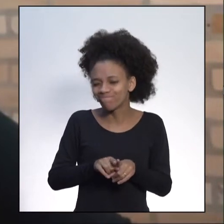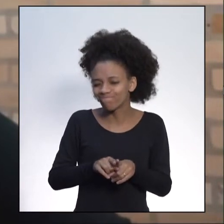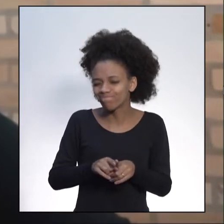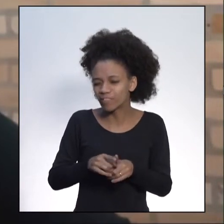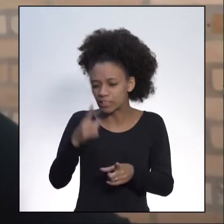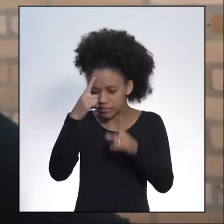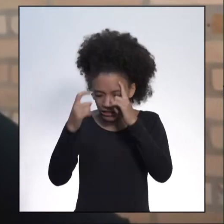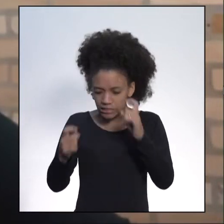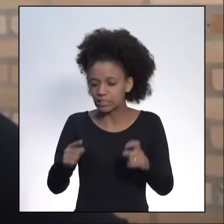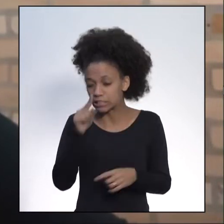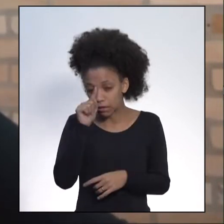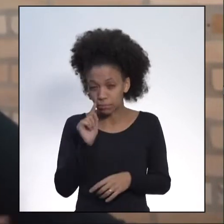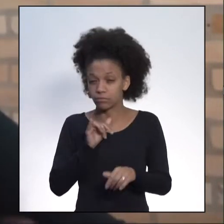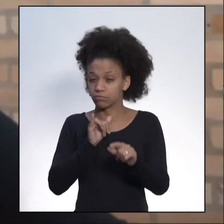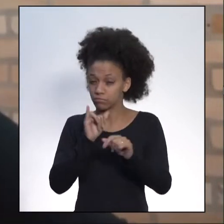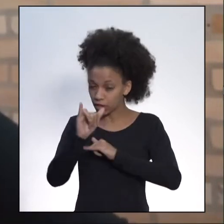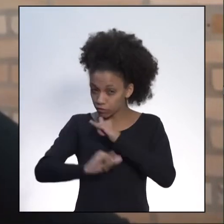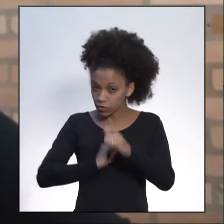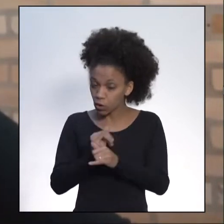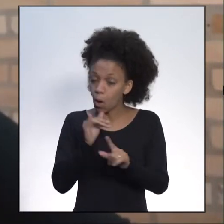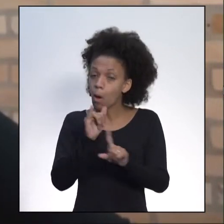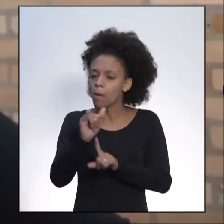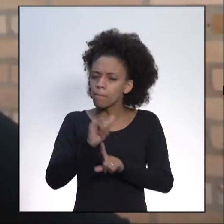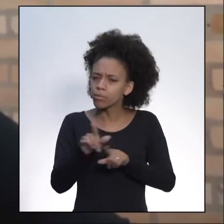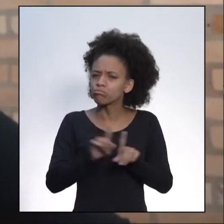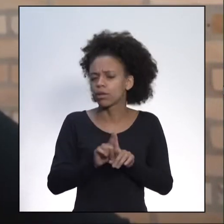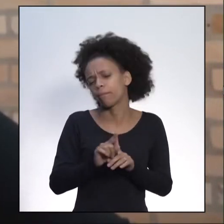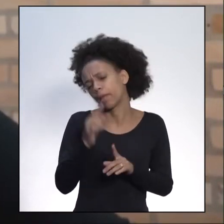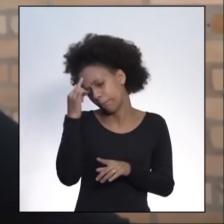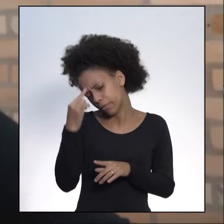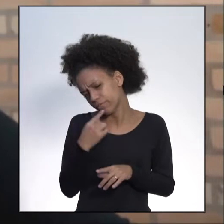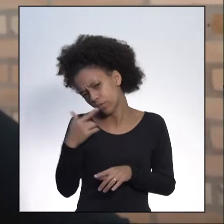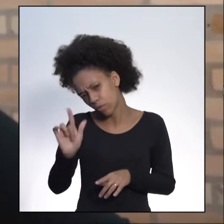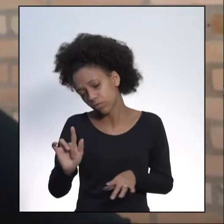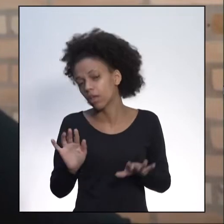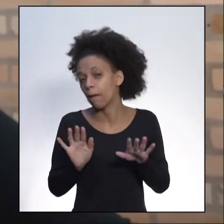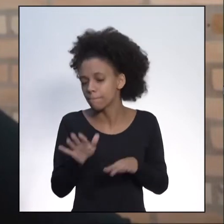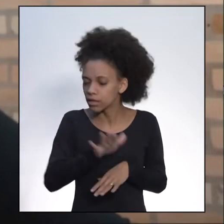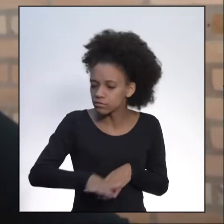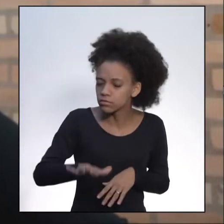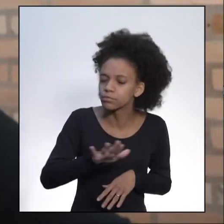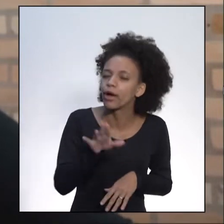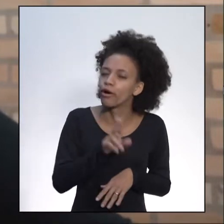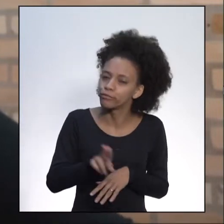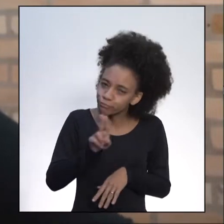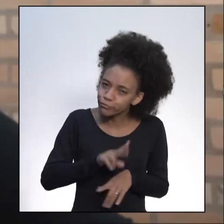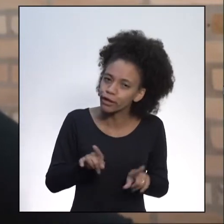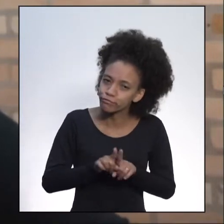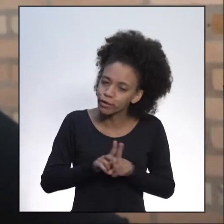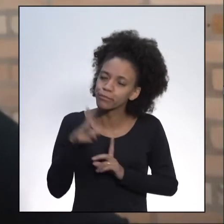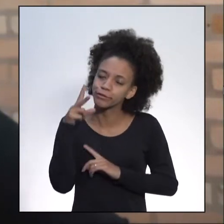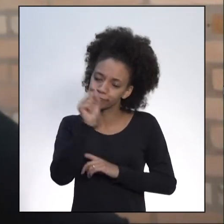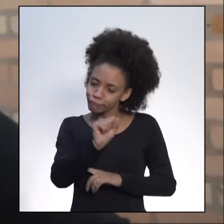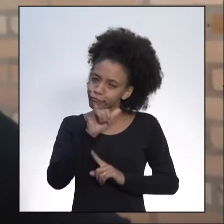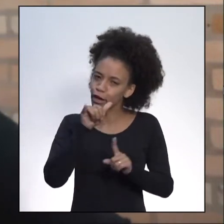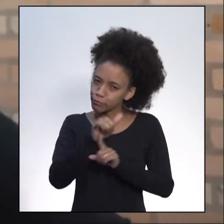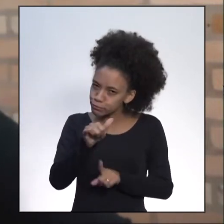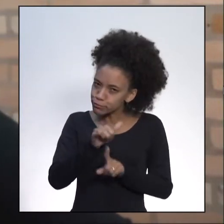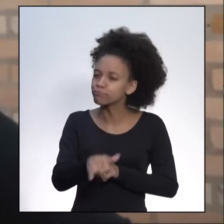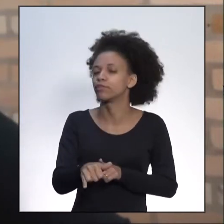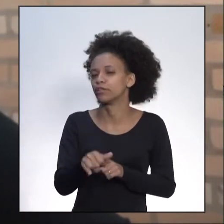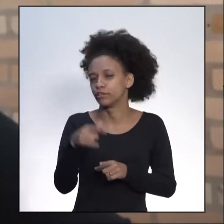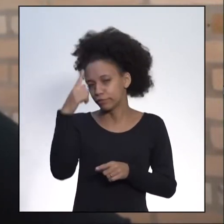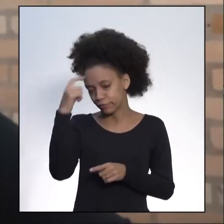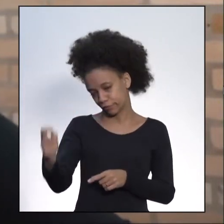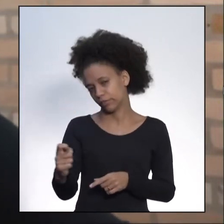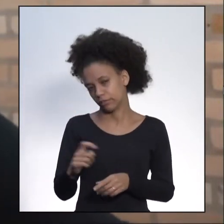O bullying, especificamente, ele tem outras características e, claro, esse espaço, ele muitas vezes é usado para se potencializar a situação de